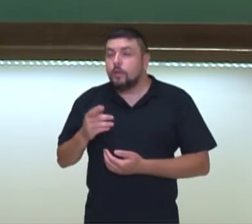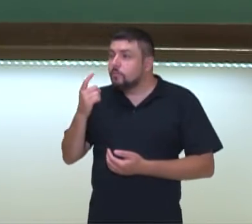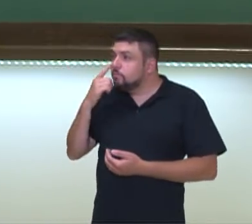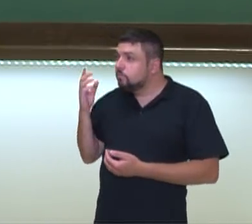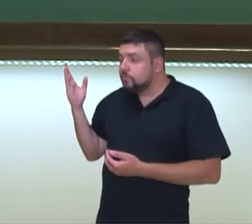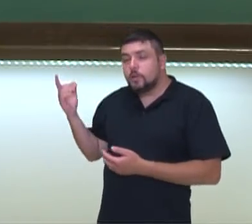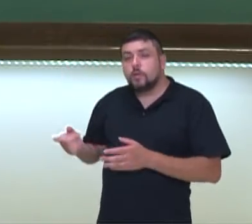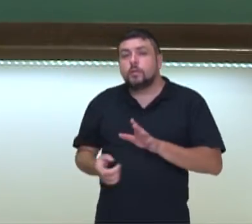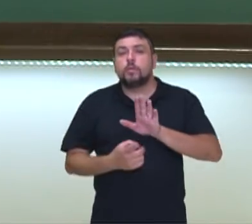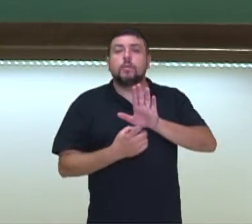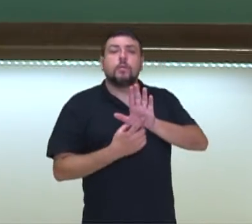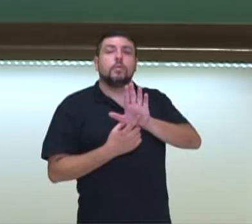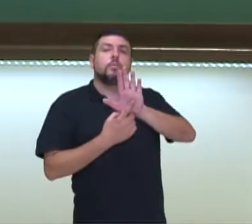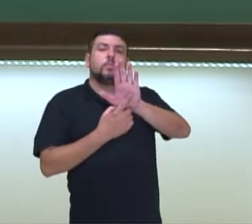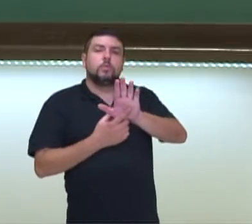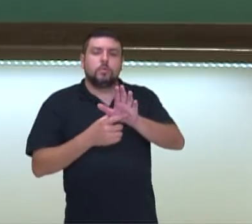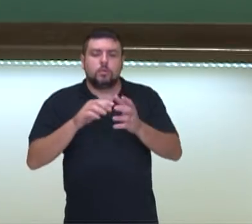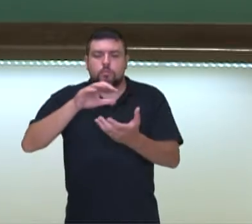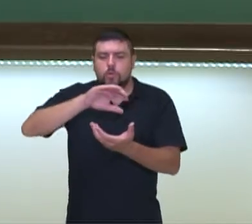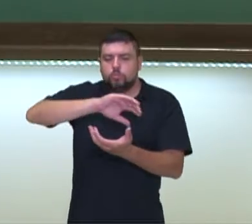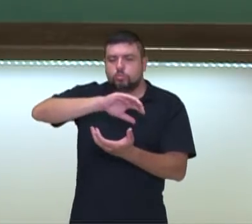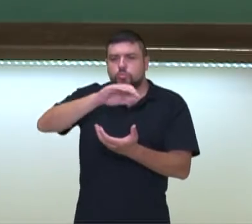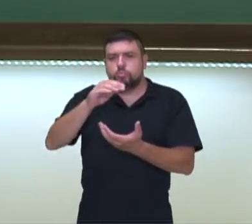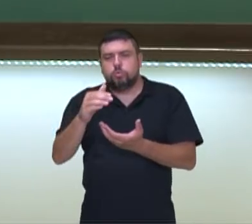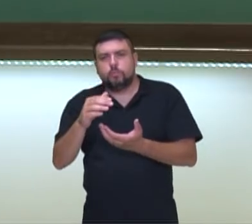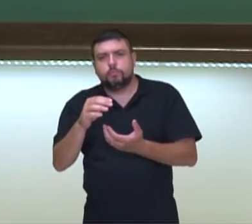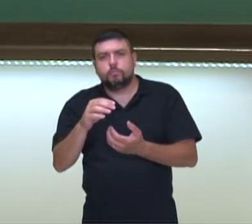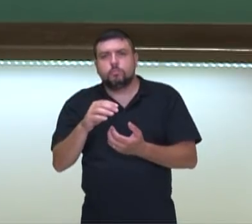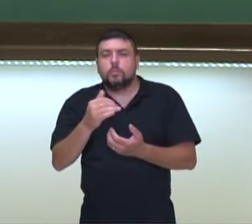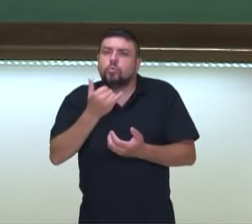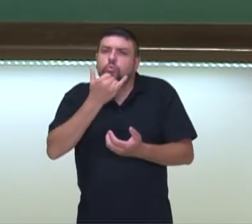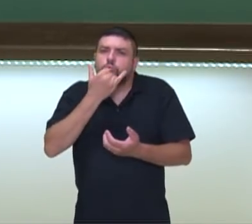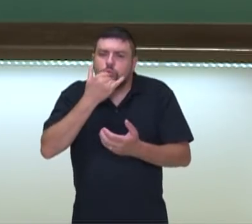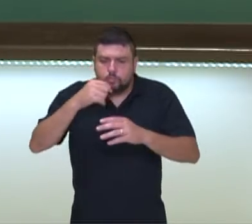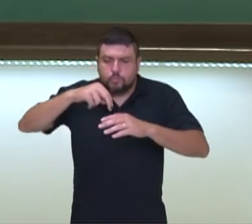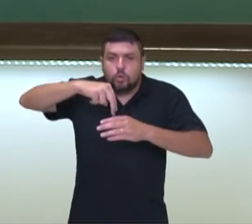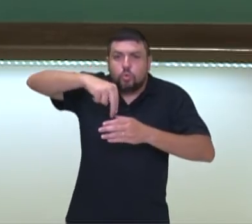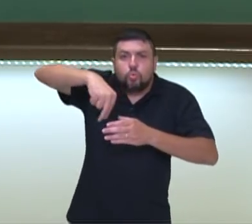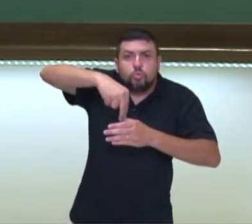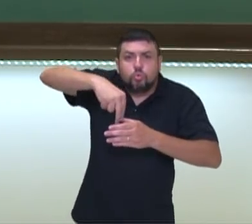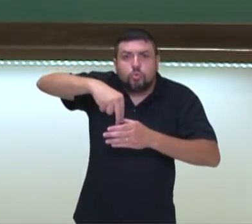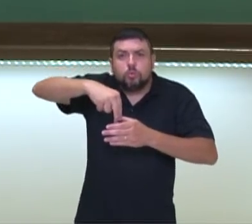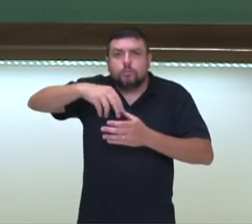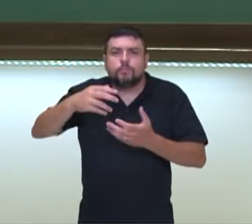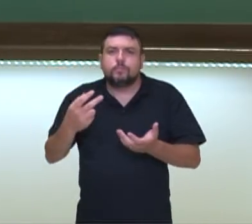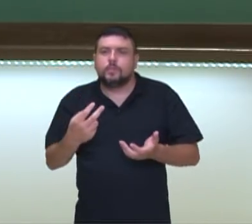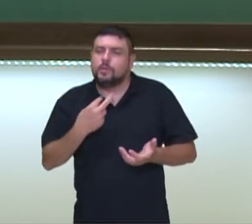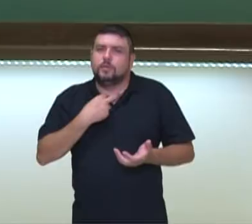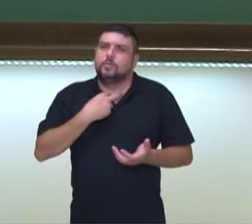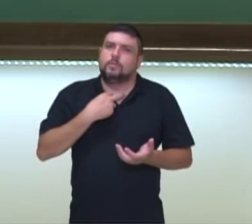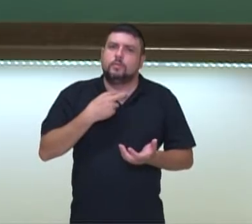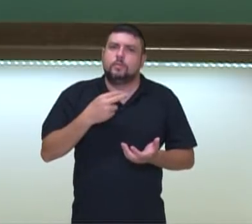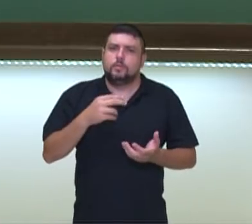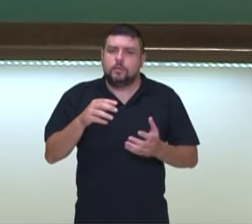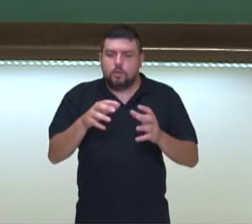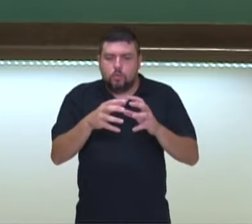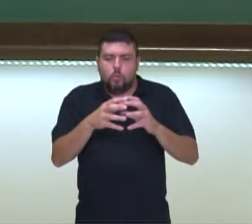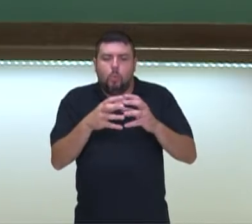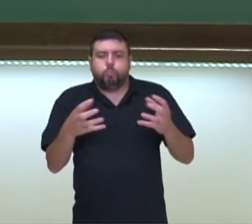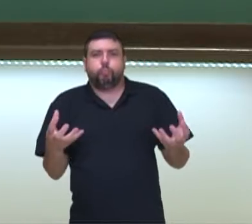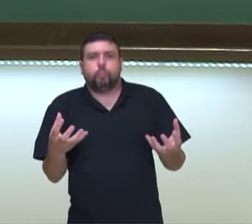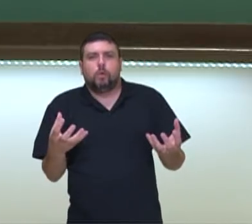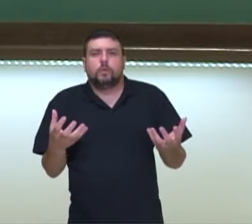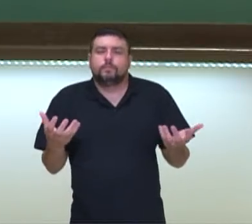das camadas. Infelizmente, o manto e o núcleo eu não consigo representar no globo terrestre, porque ele só mostra, né,